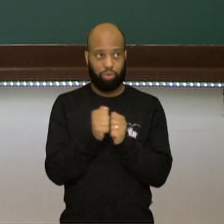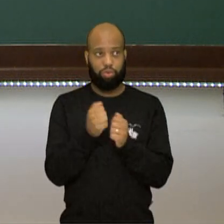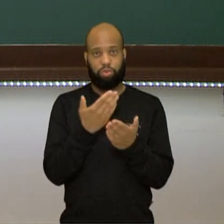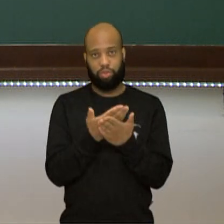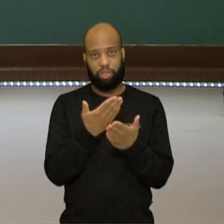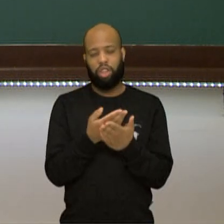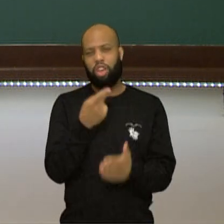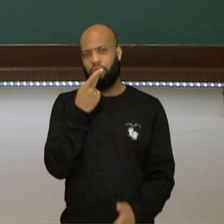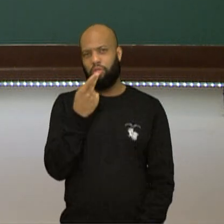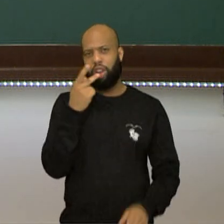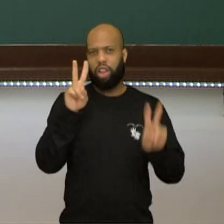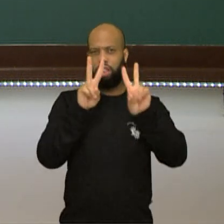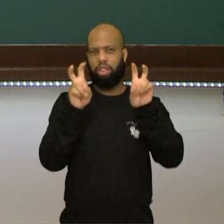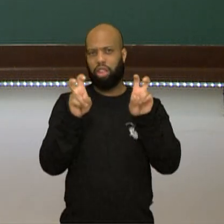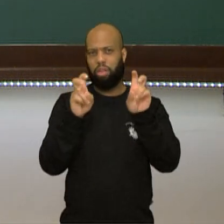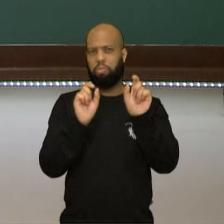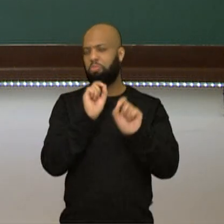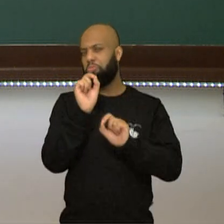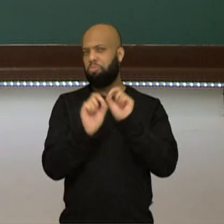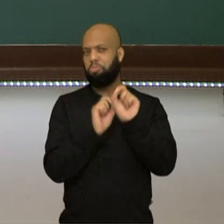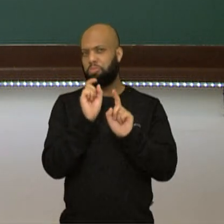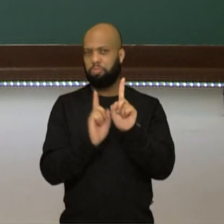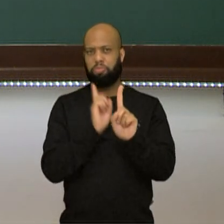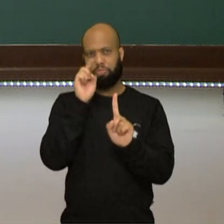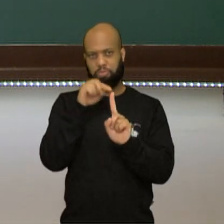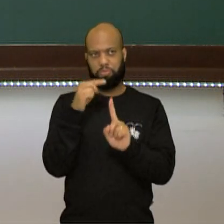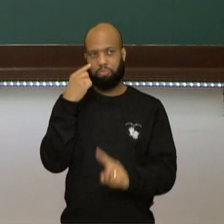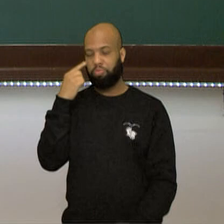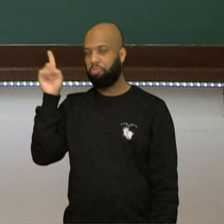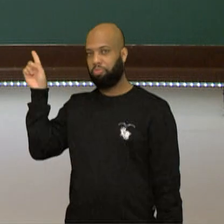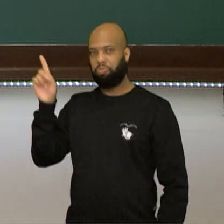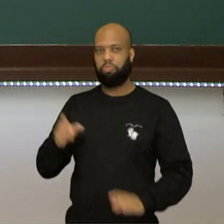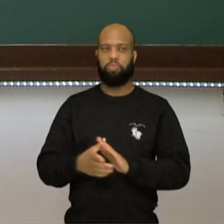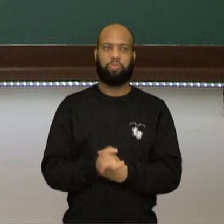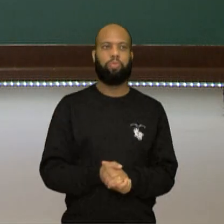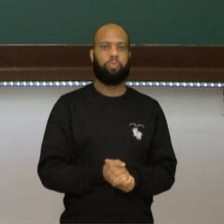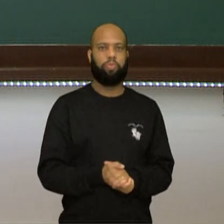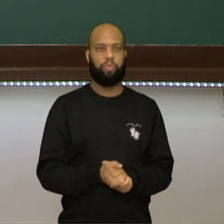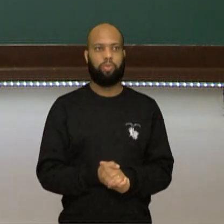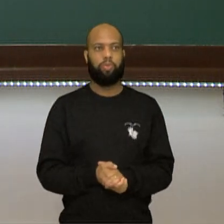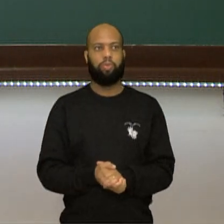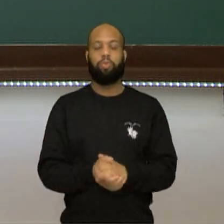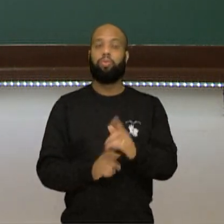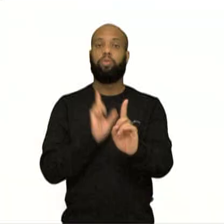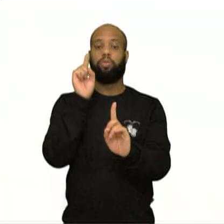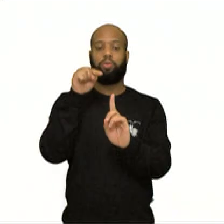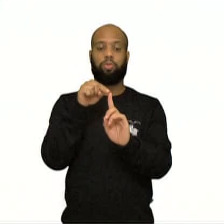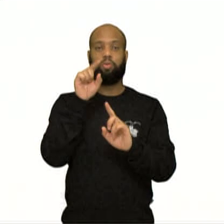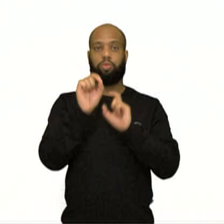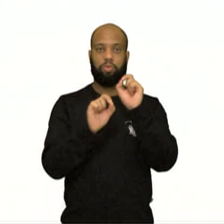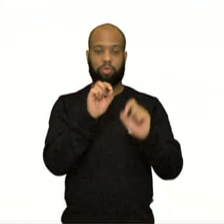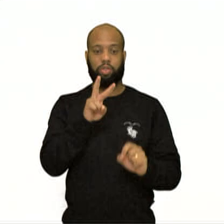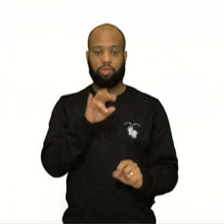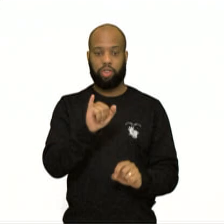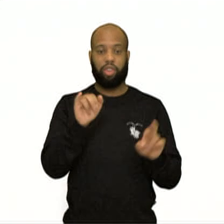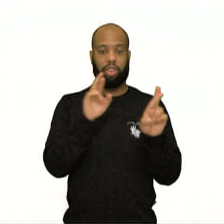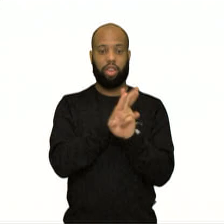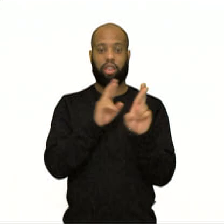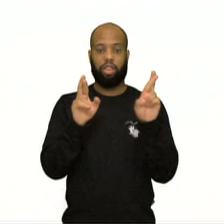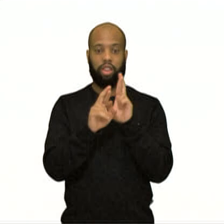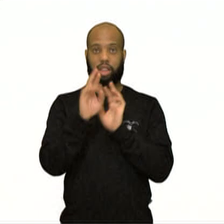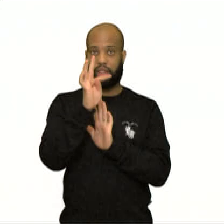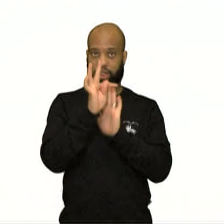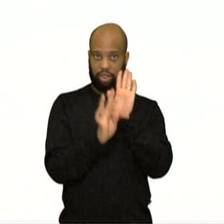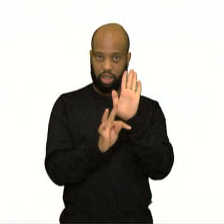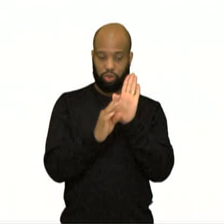e vamos falar sobre o que? Quais os objetivos nossos? Vamos lá, acompanhem comigo! Nós vamos relacionar os textos e documentos